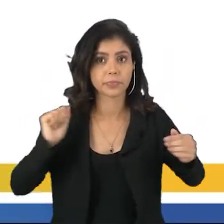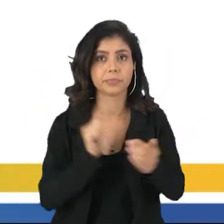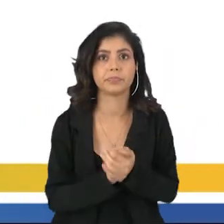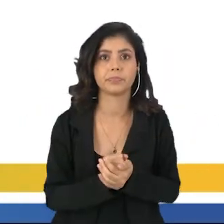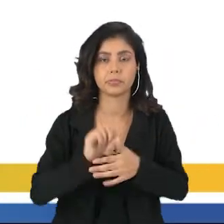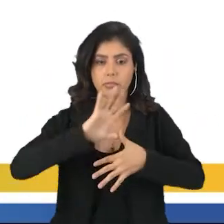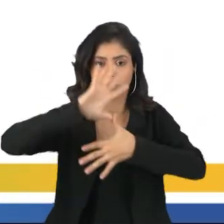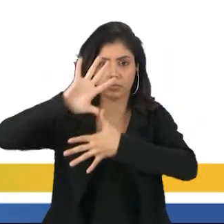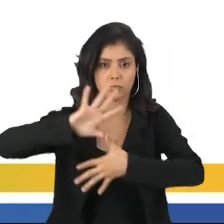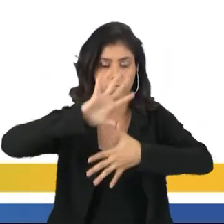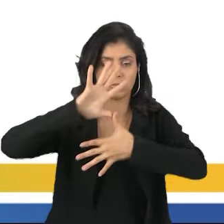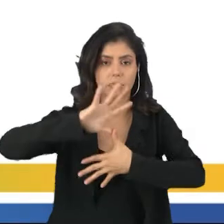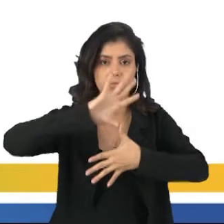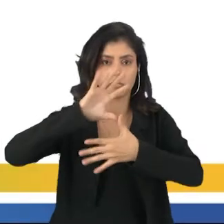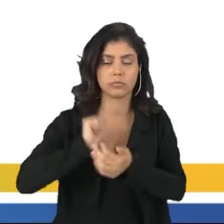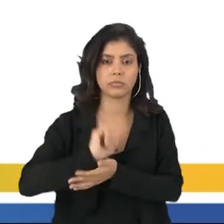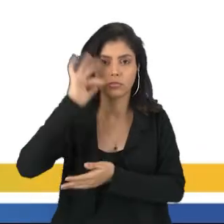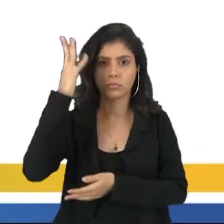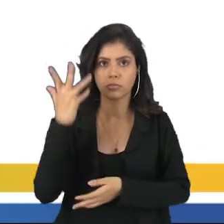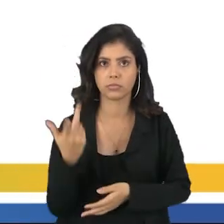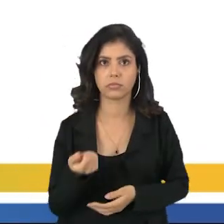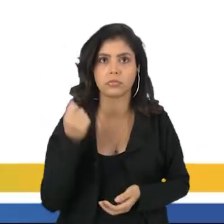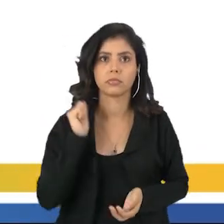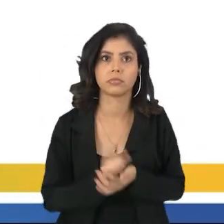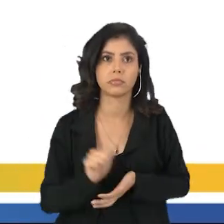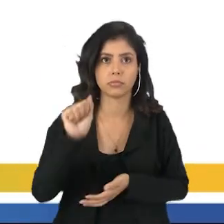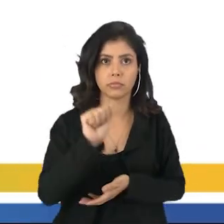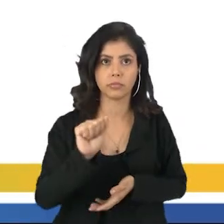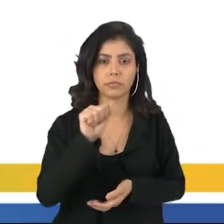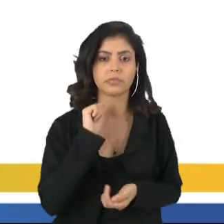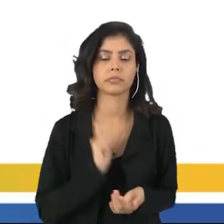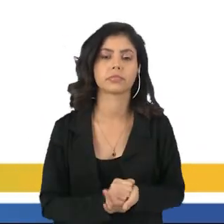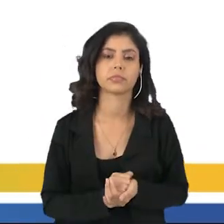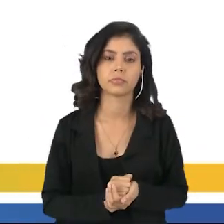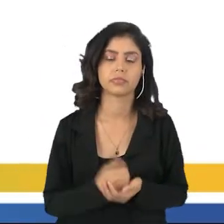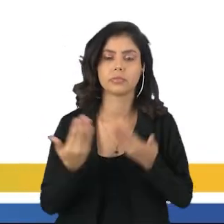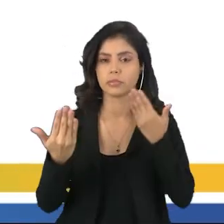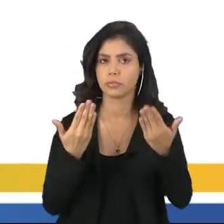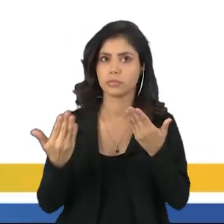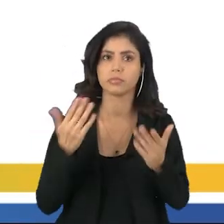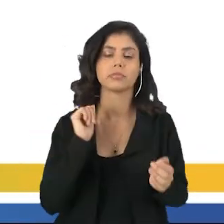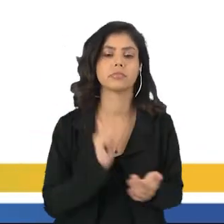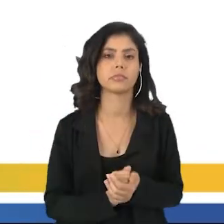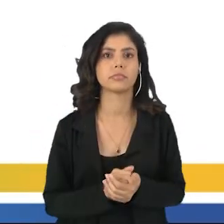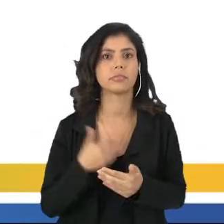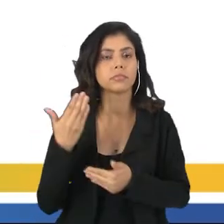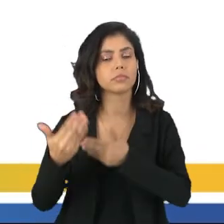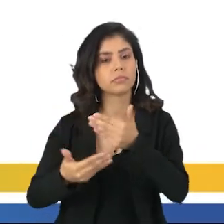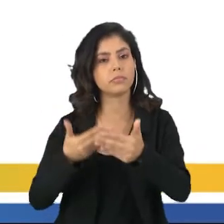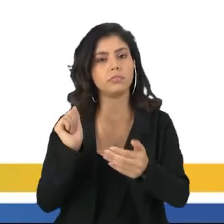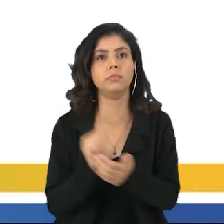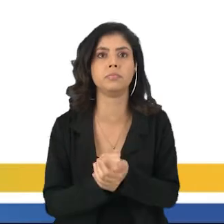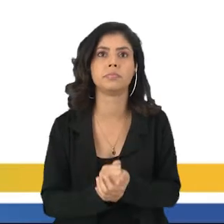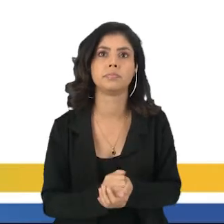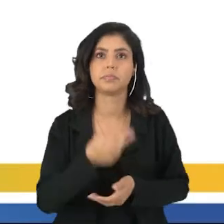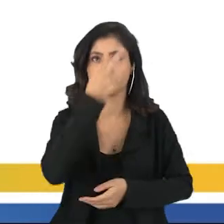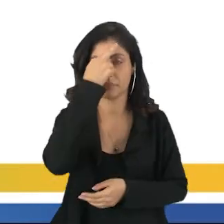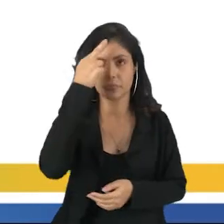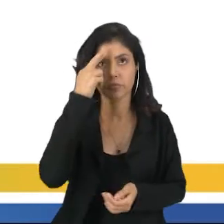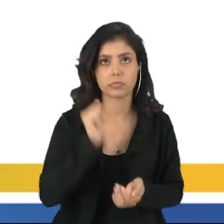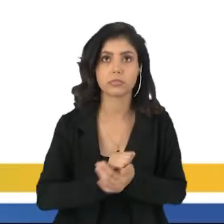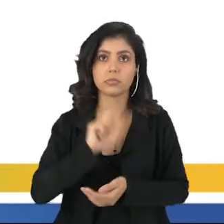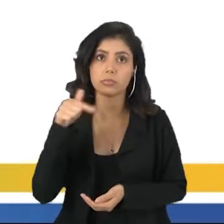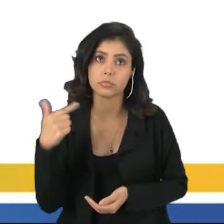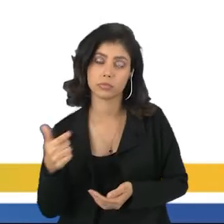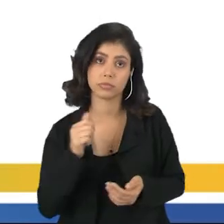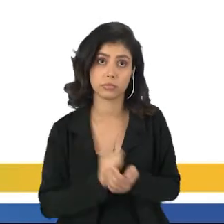a América, sobre a África e, sobretudo, sobre a Ásia, dessas relações que tiveram durante o decorrer de sua história. Uma